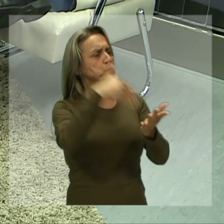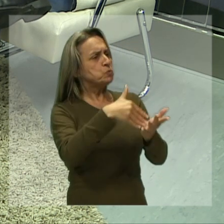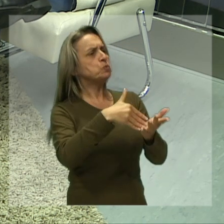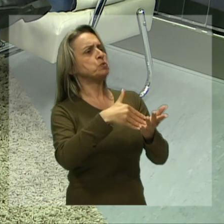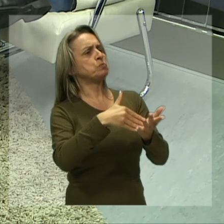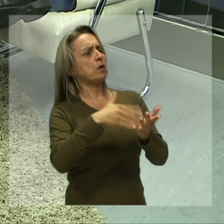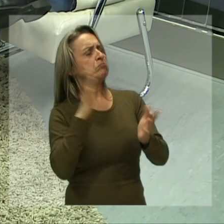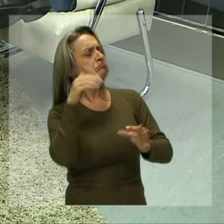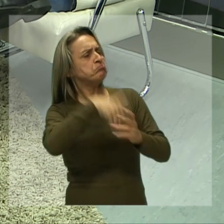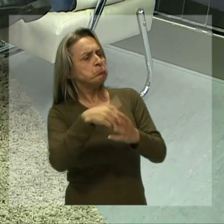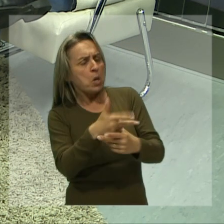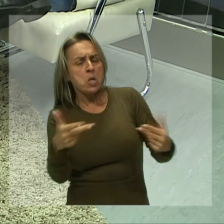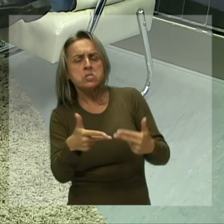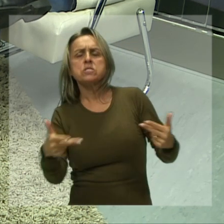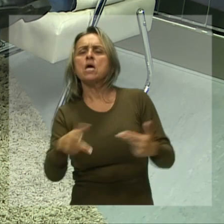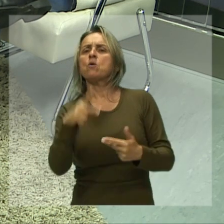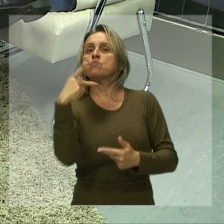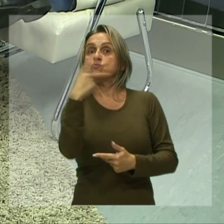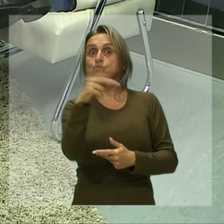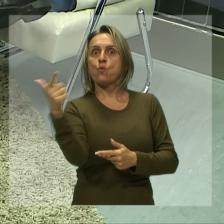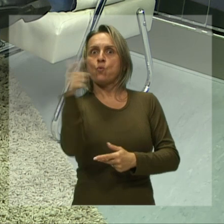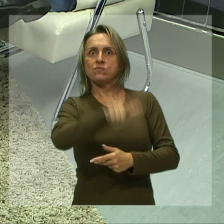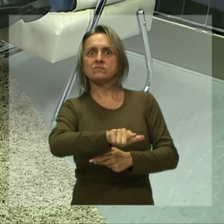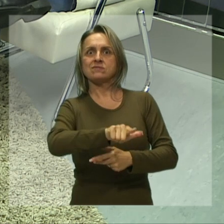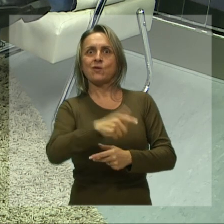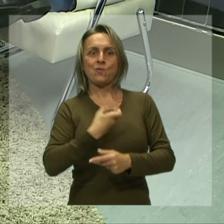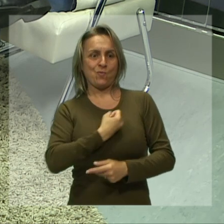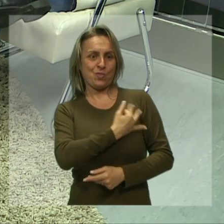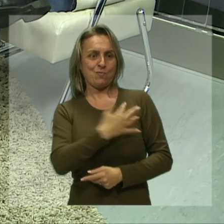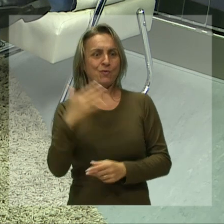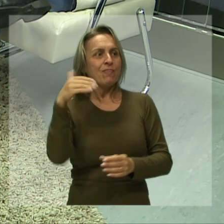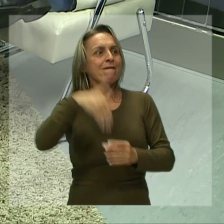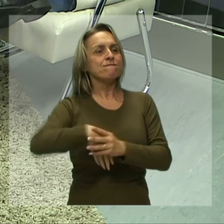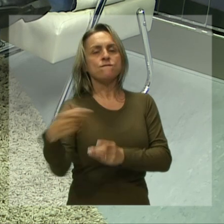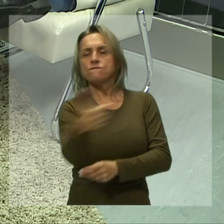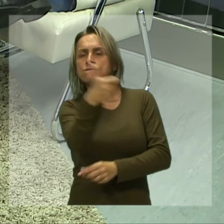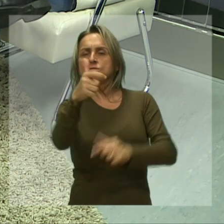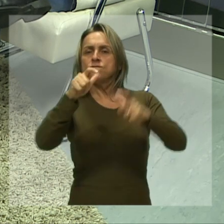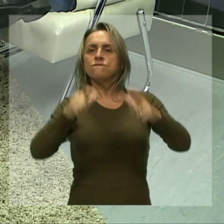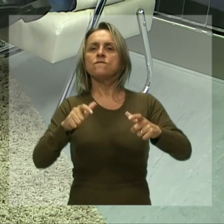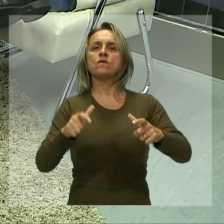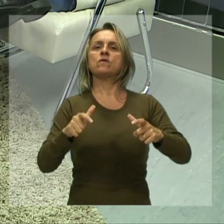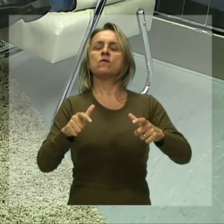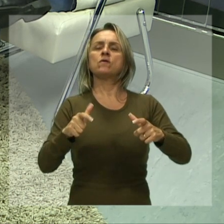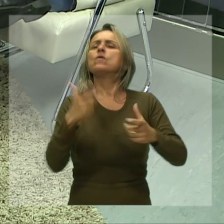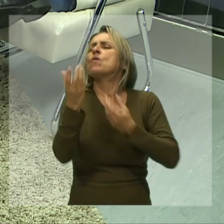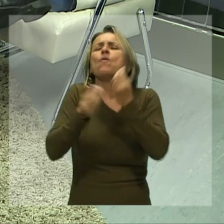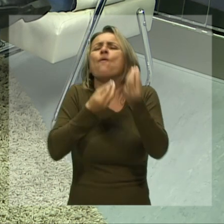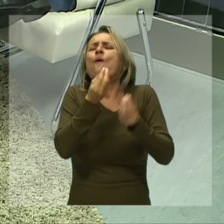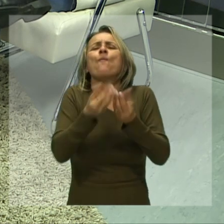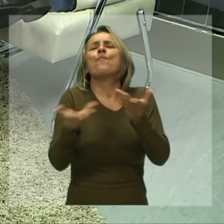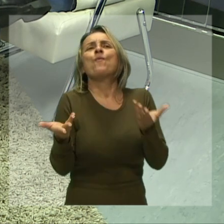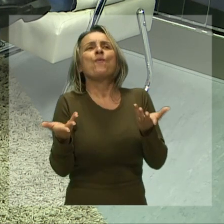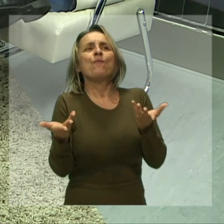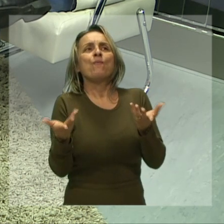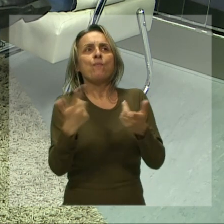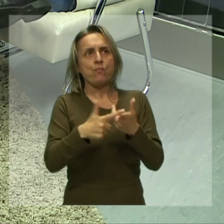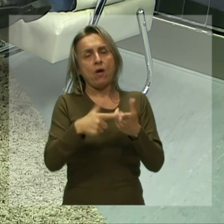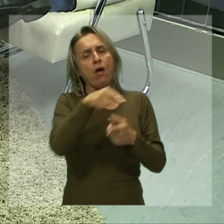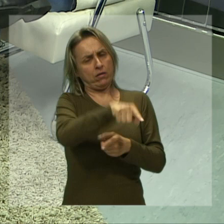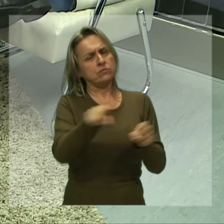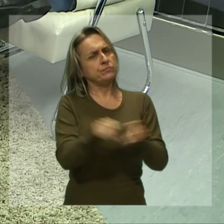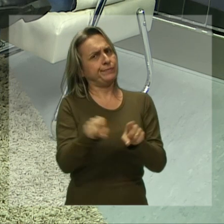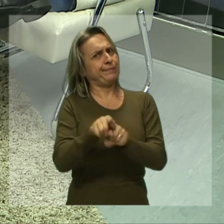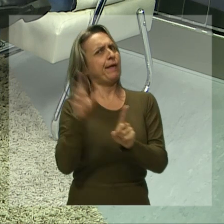de votos como vereador. E eu queria saber como é que está essa situação, porque isso também influencia na hora de